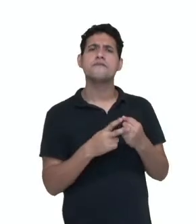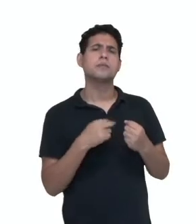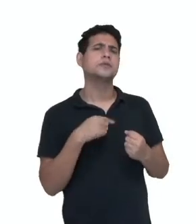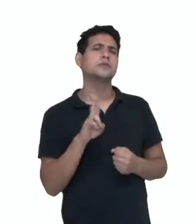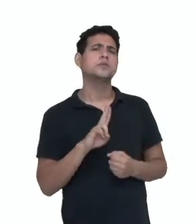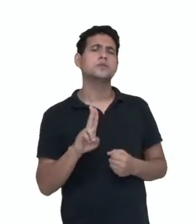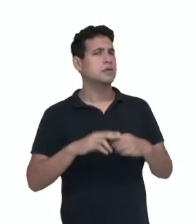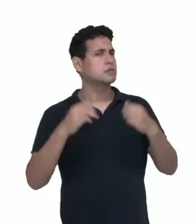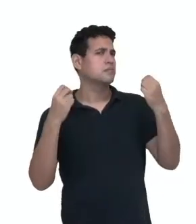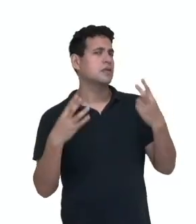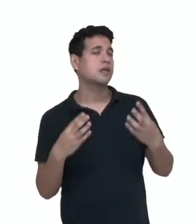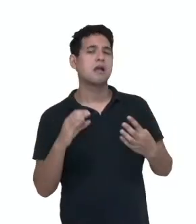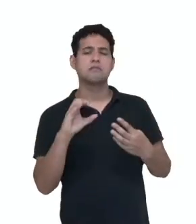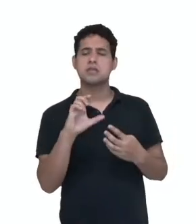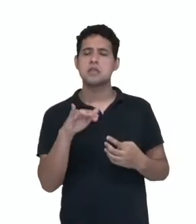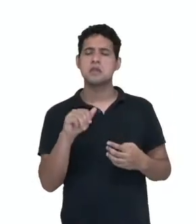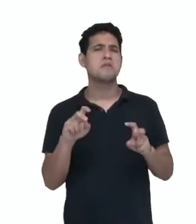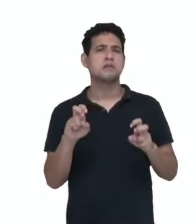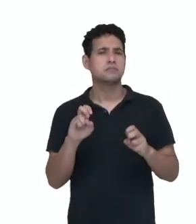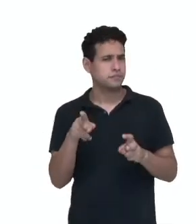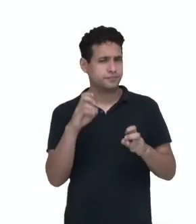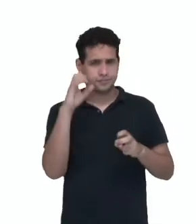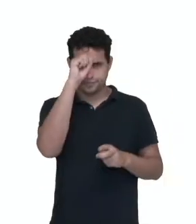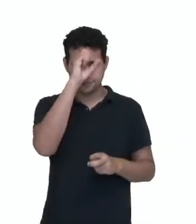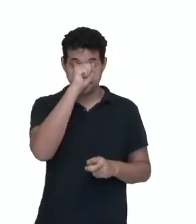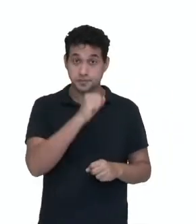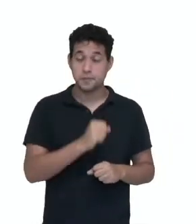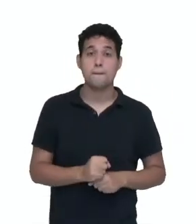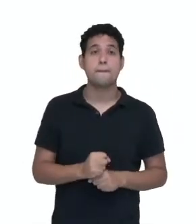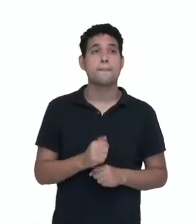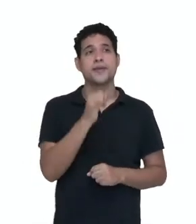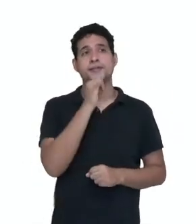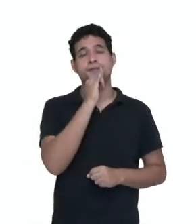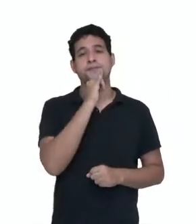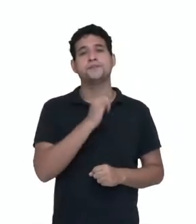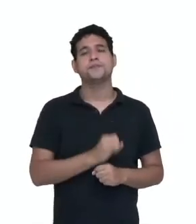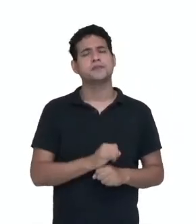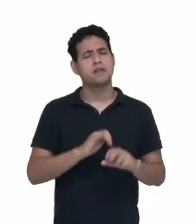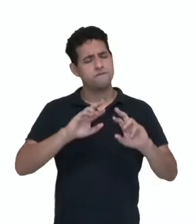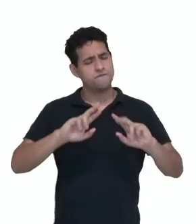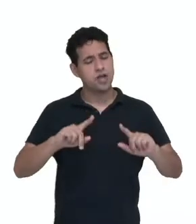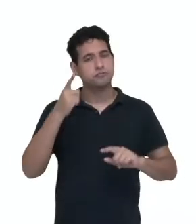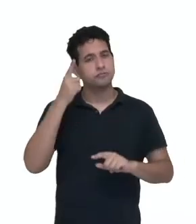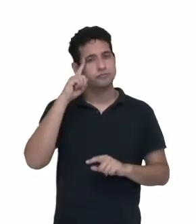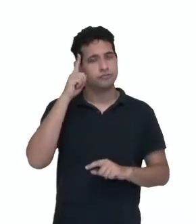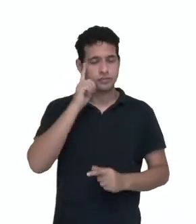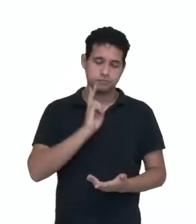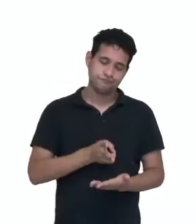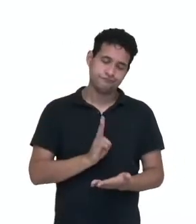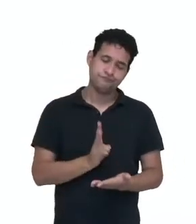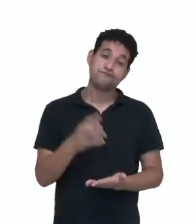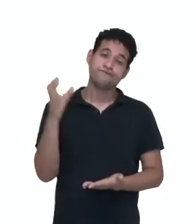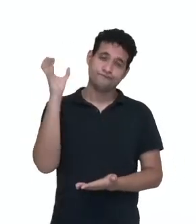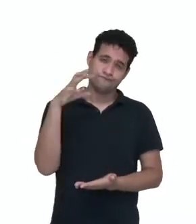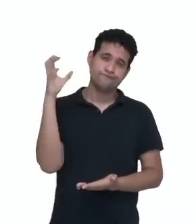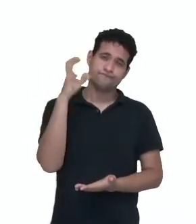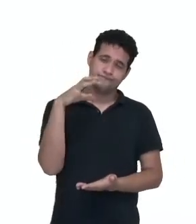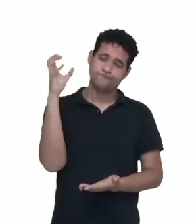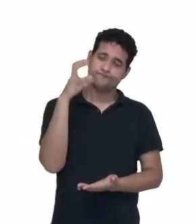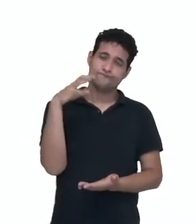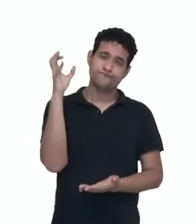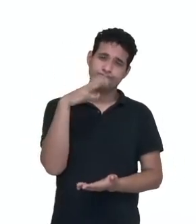usamos para falar do clima? Vamos a ver. Por ejemplo, muchos días ha llovido, pero la